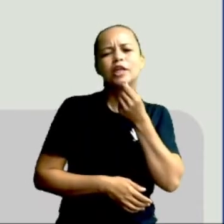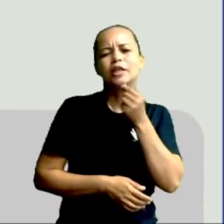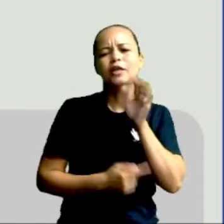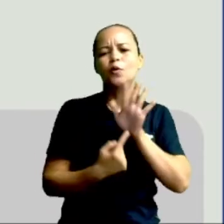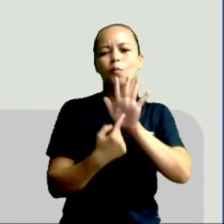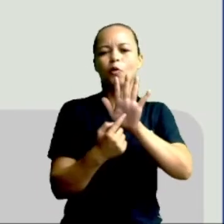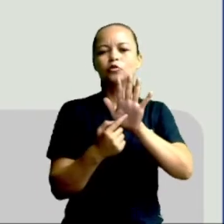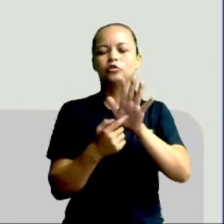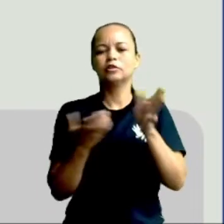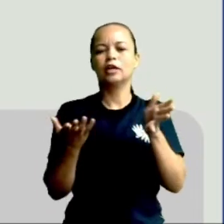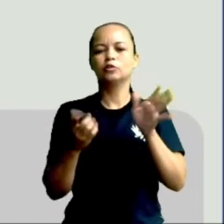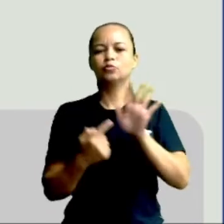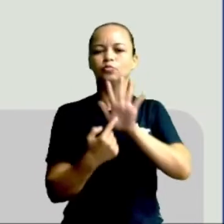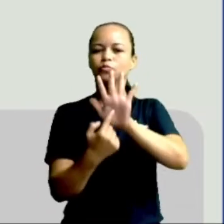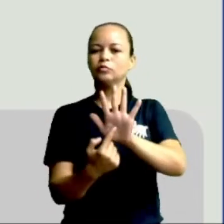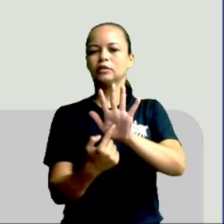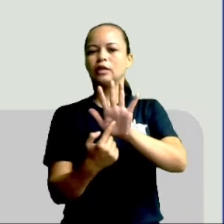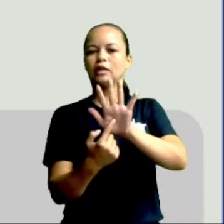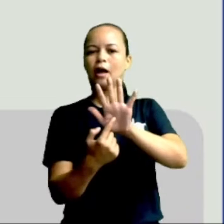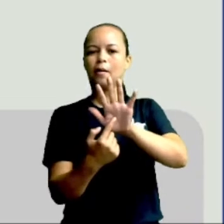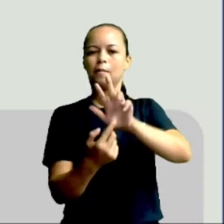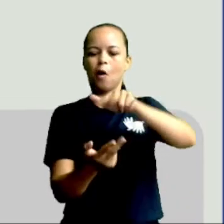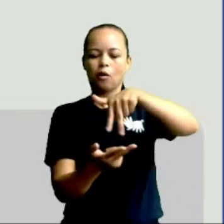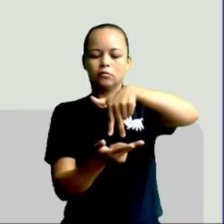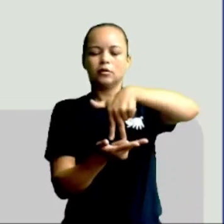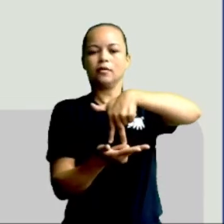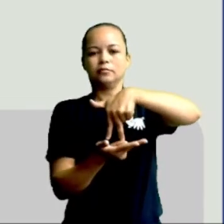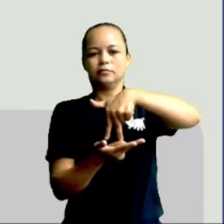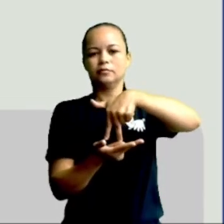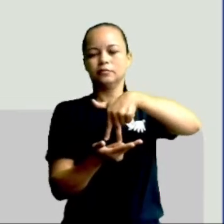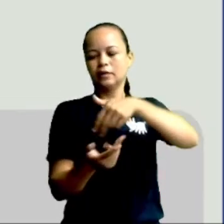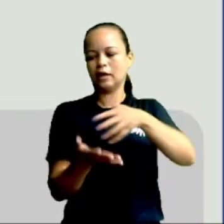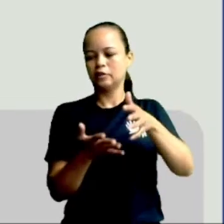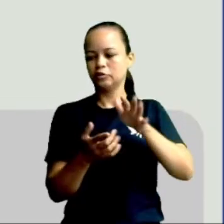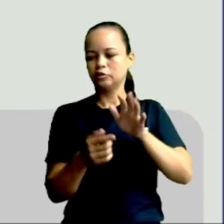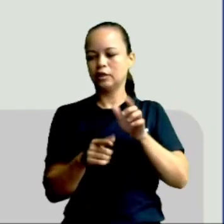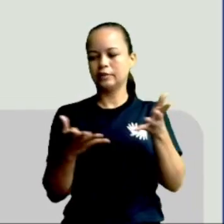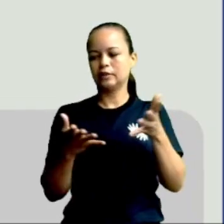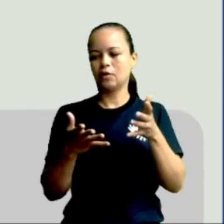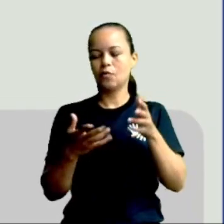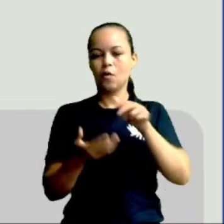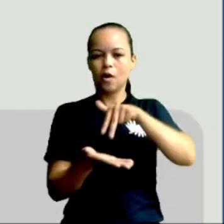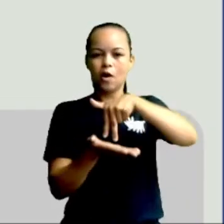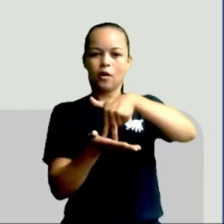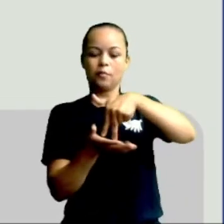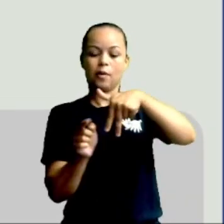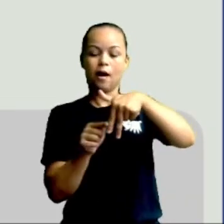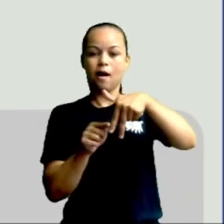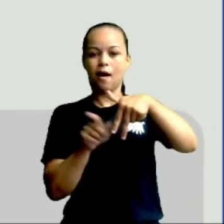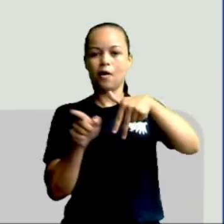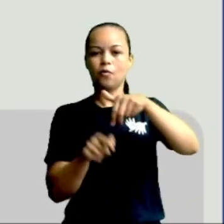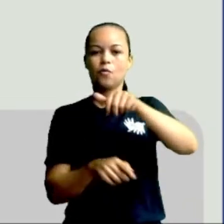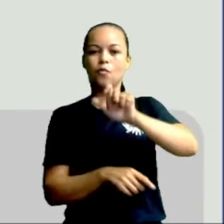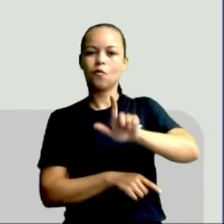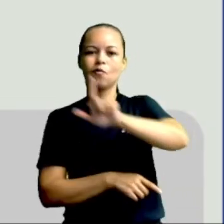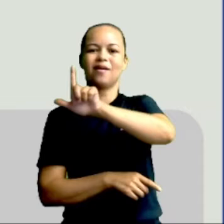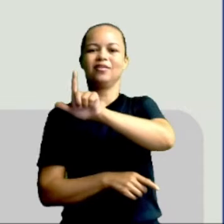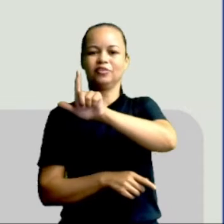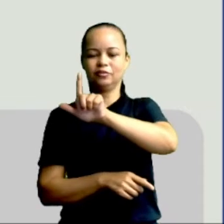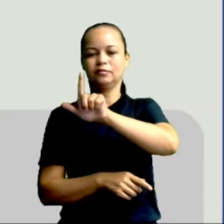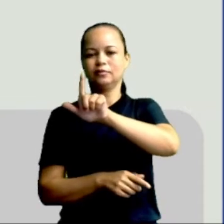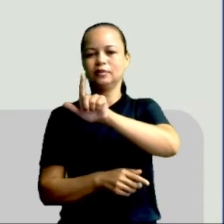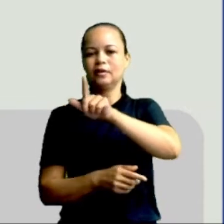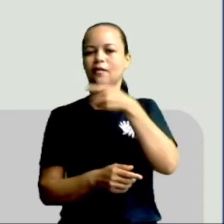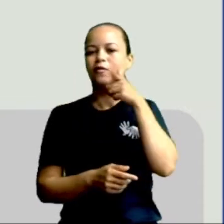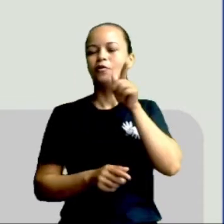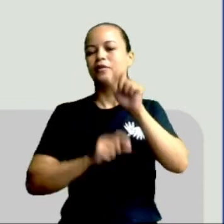está apontando as direções. Então, olha a mãozinha dele apontando para o leste. E o que é que está acontecendo ali?